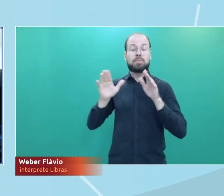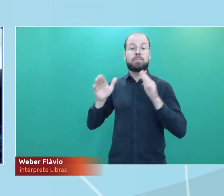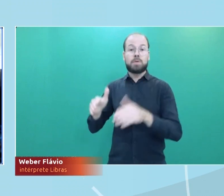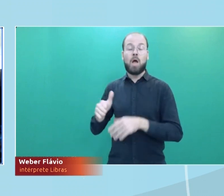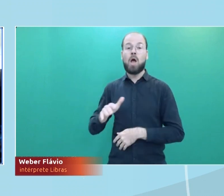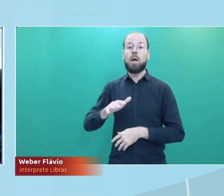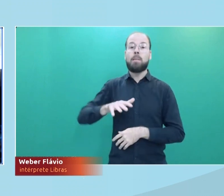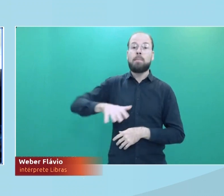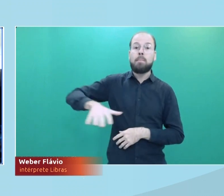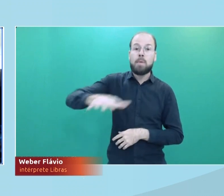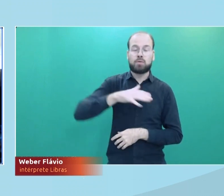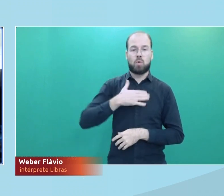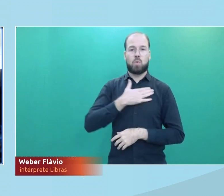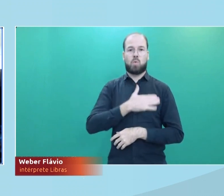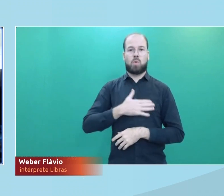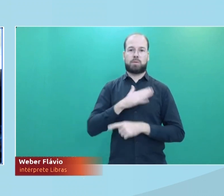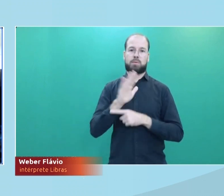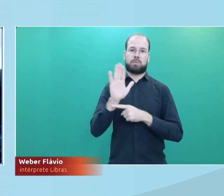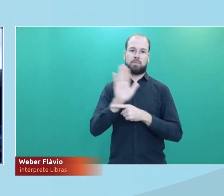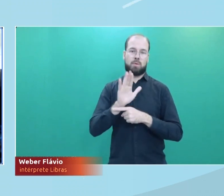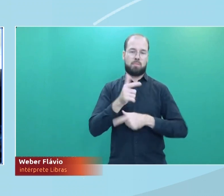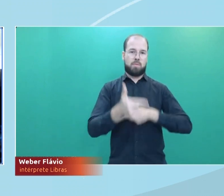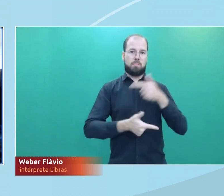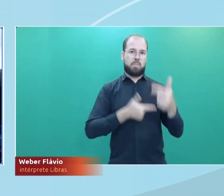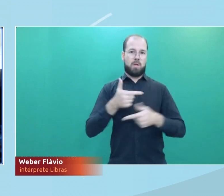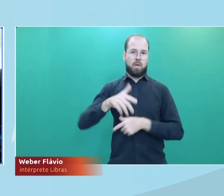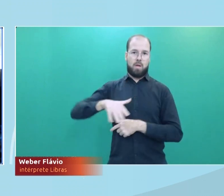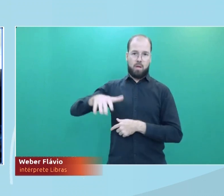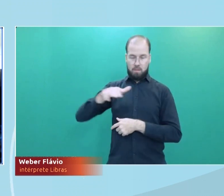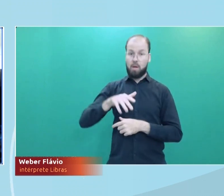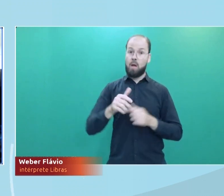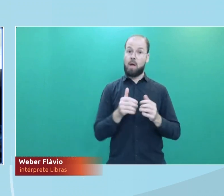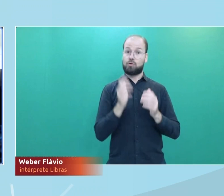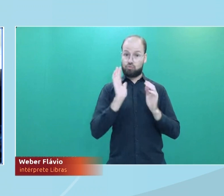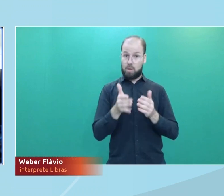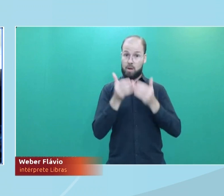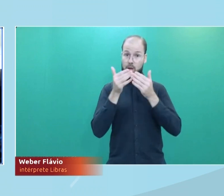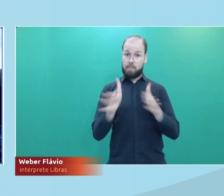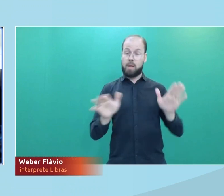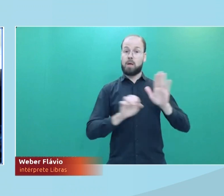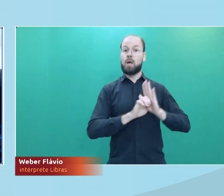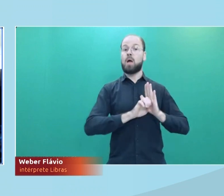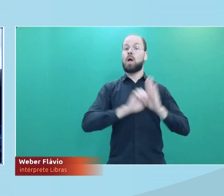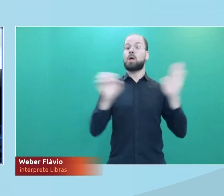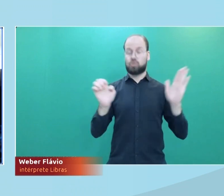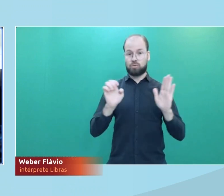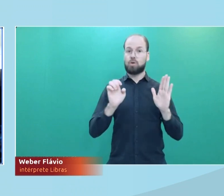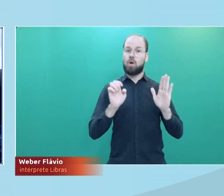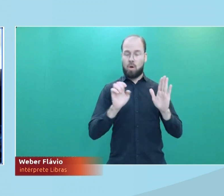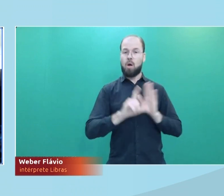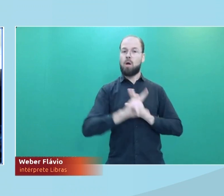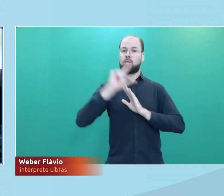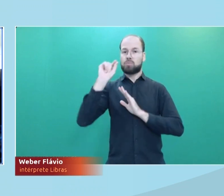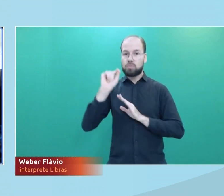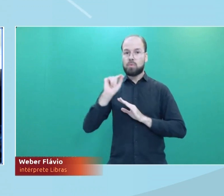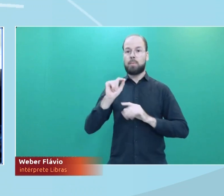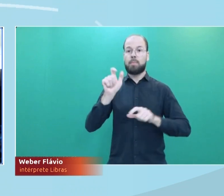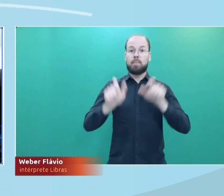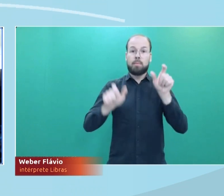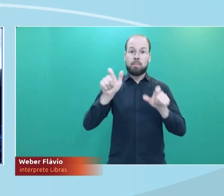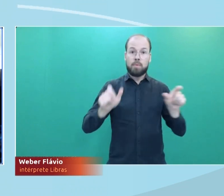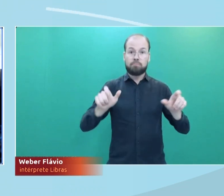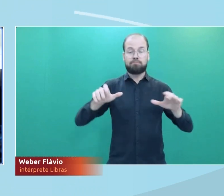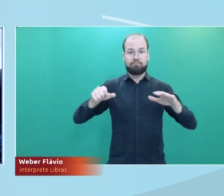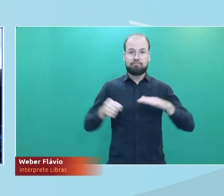cinema, trabalha na área. Estão abertas as inscrições do edital que vai escolher os membros das comissões de seleção dos filmes do